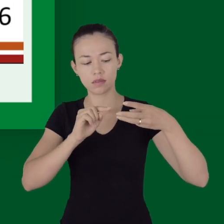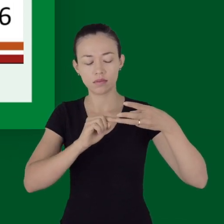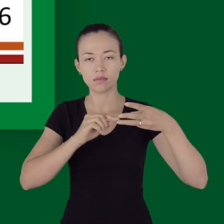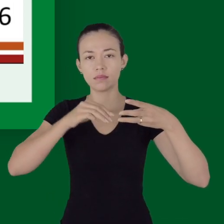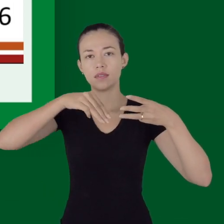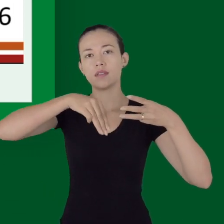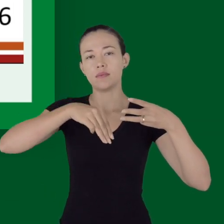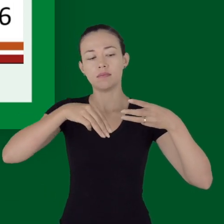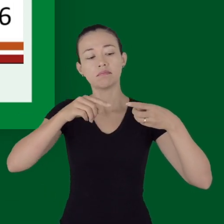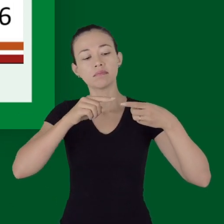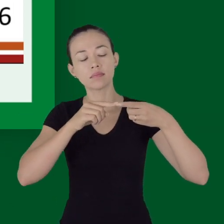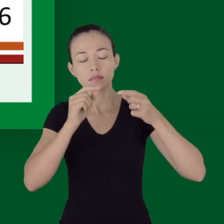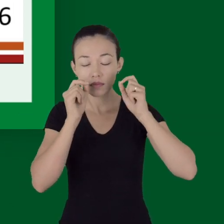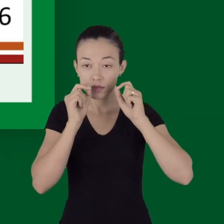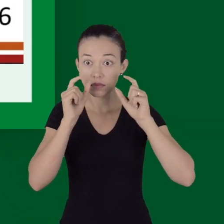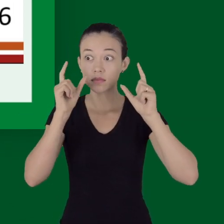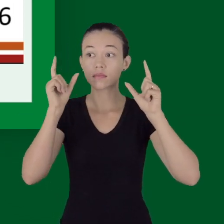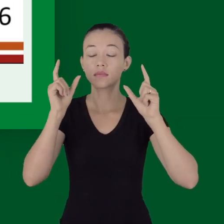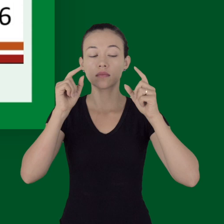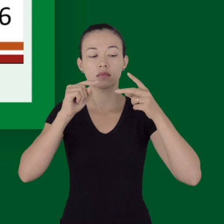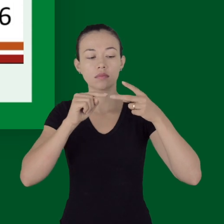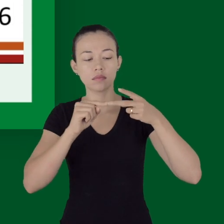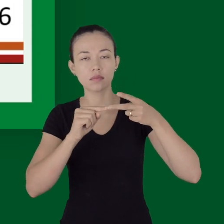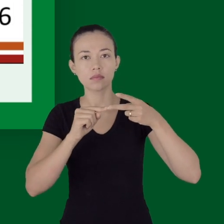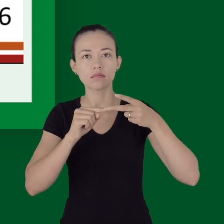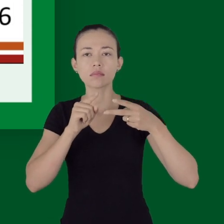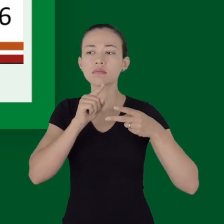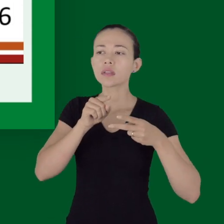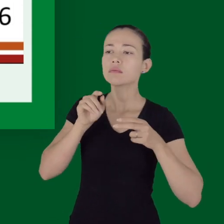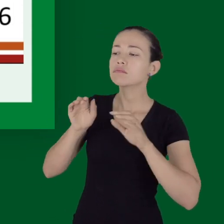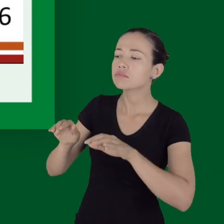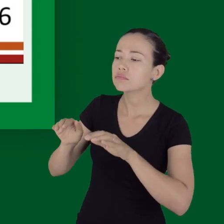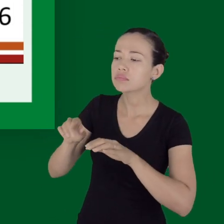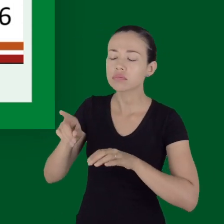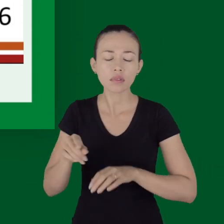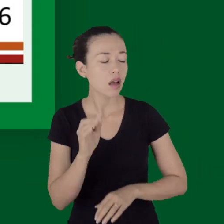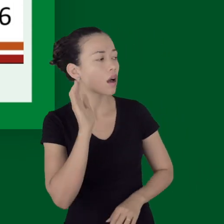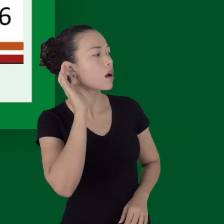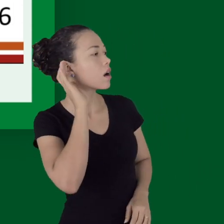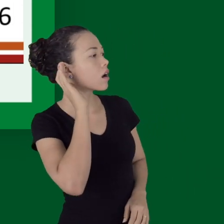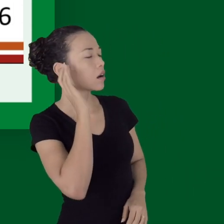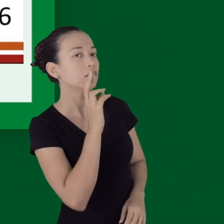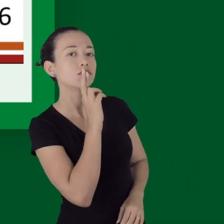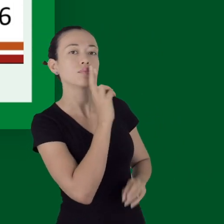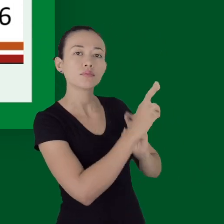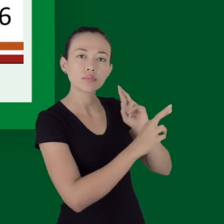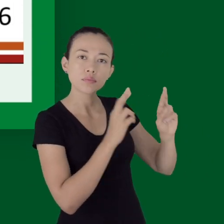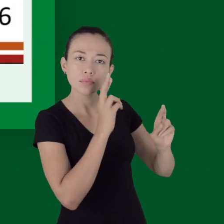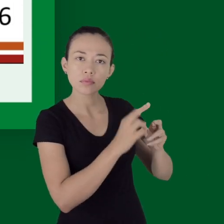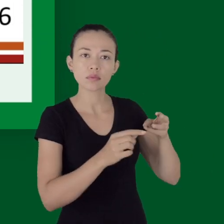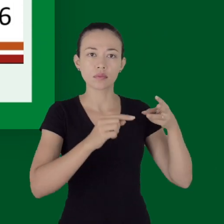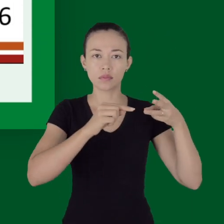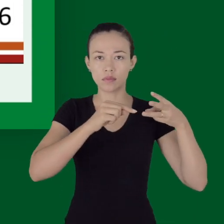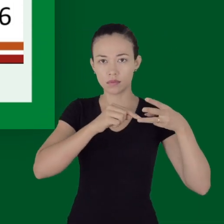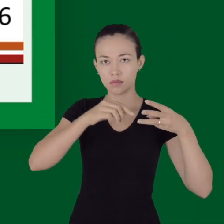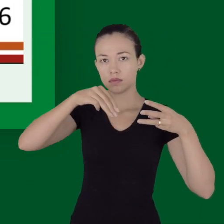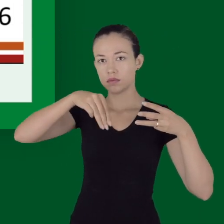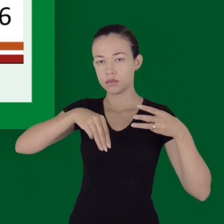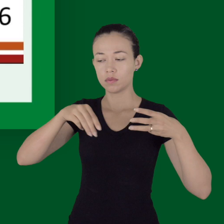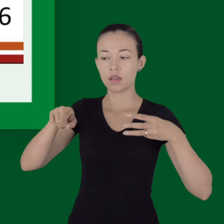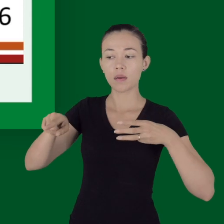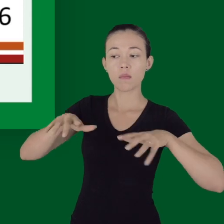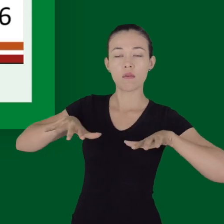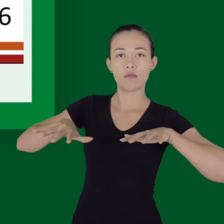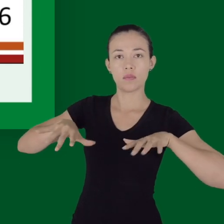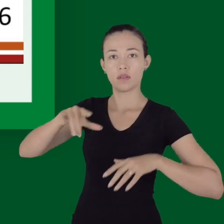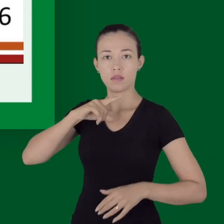motora. Aí eu coloquei aqui do lado, né, O, V, M. O O, que é da abertura ocular, apontou até 4, V, que é o verbal,